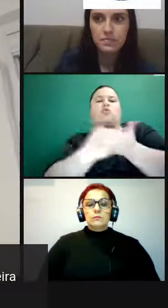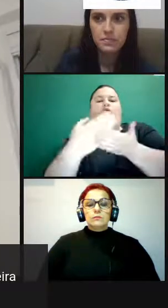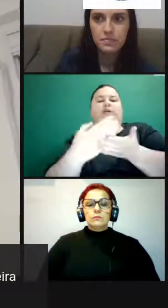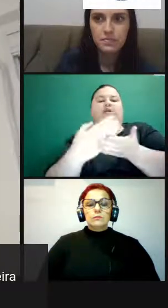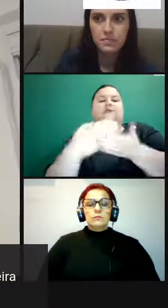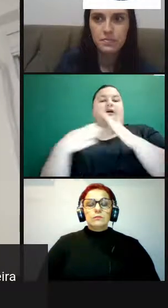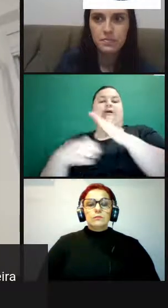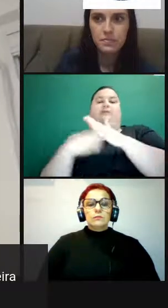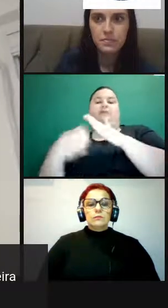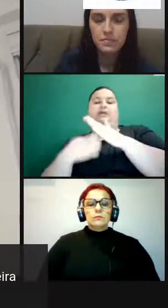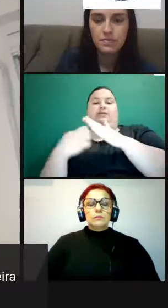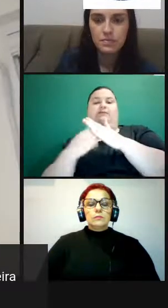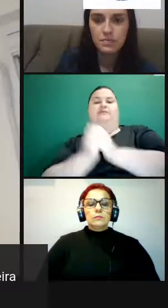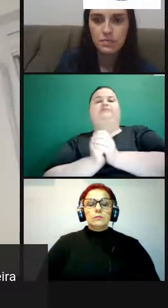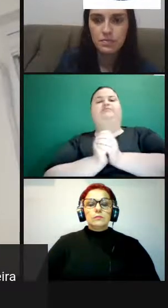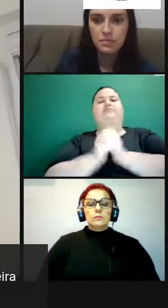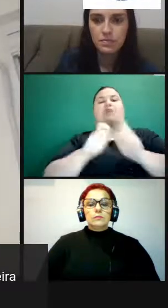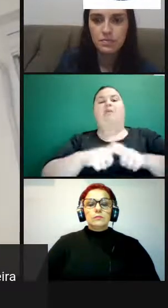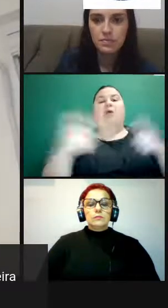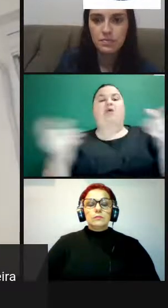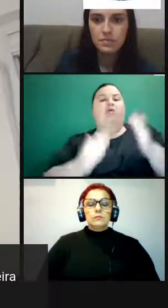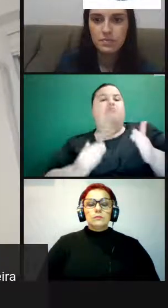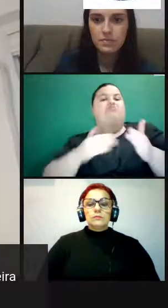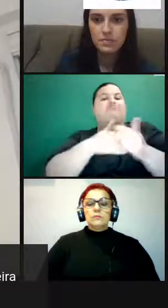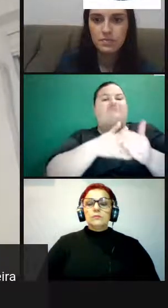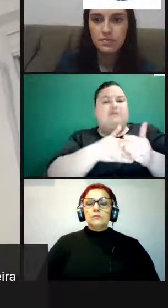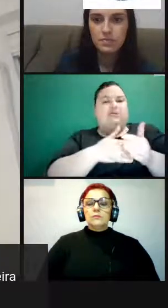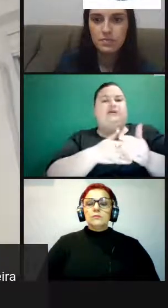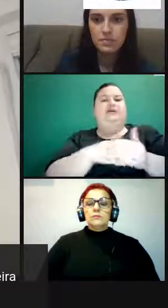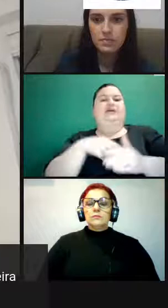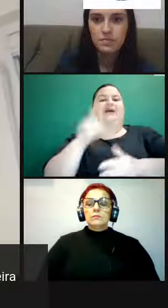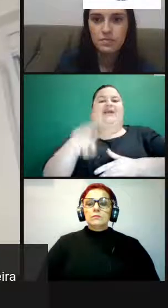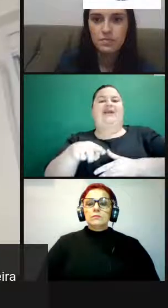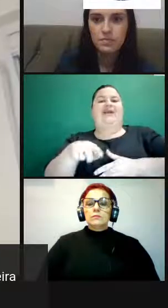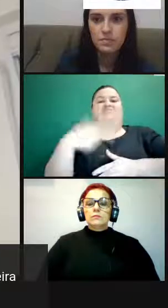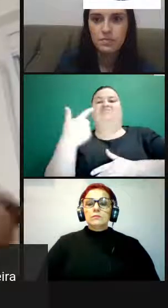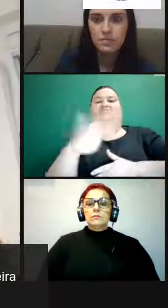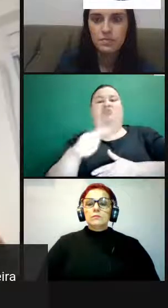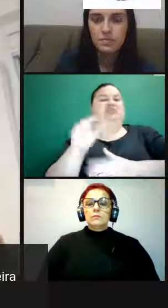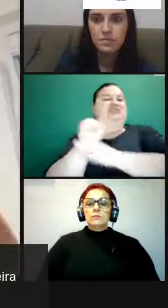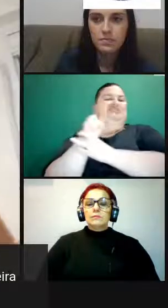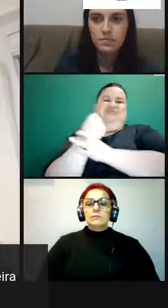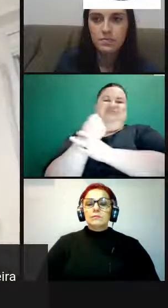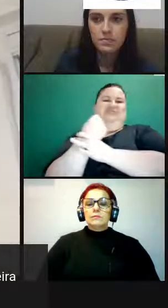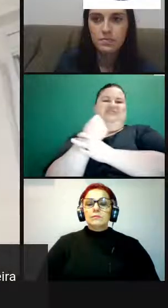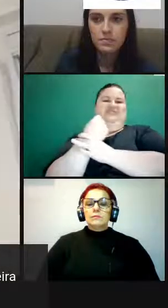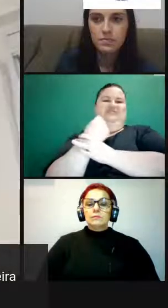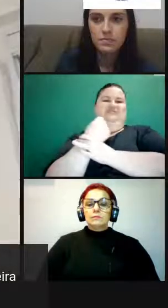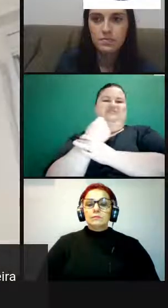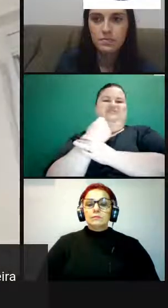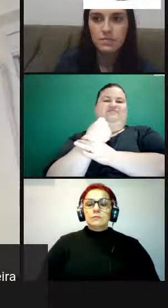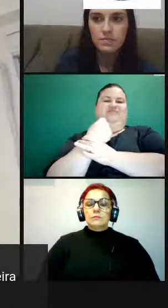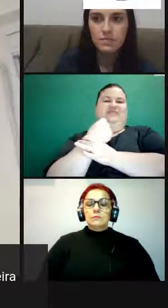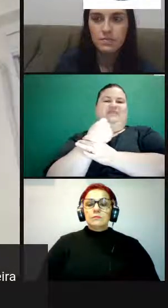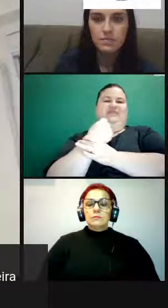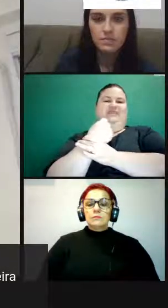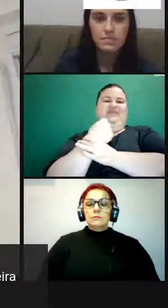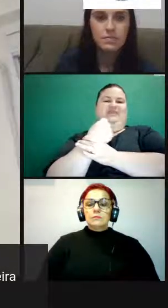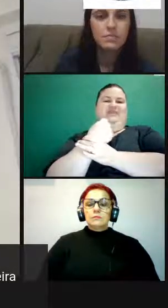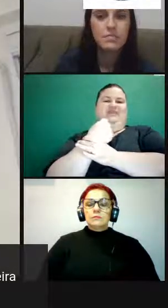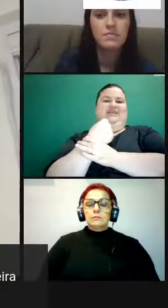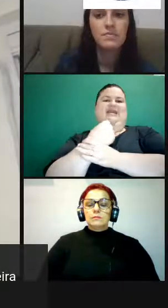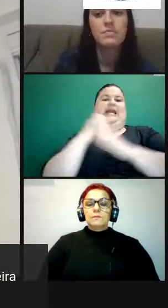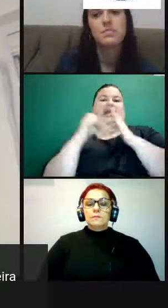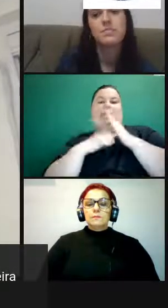eu acho que a maior barreira é a insegurança Essa é a maior barreira que tipo assim ó é